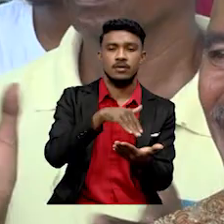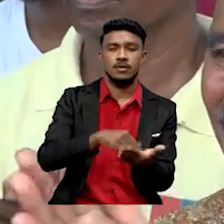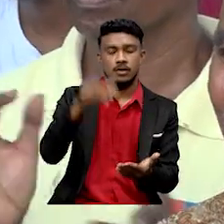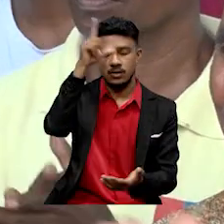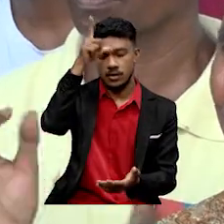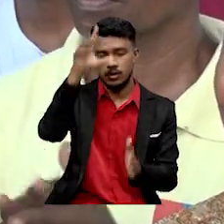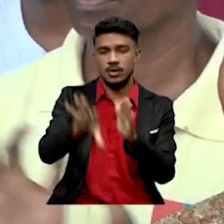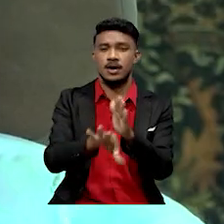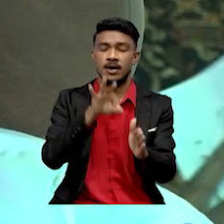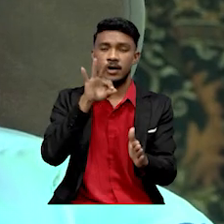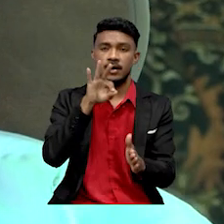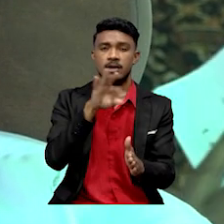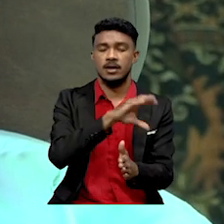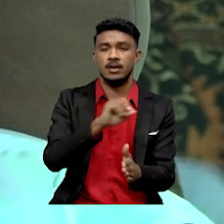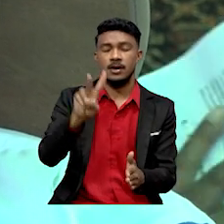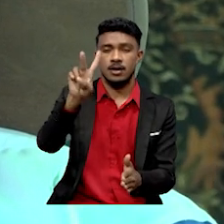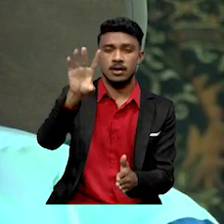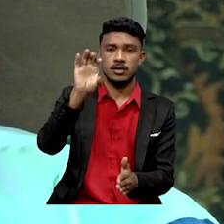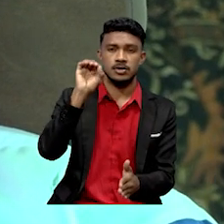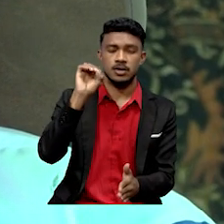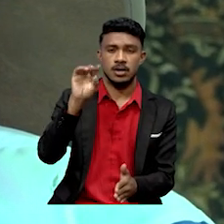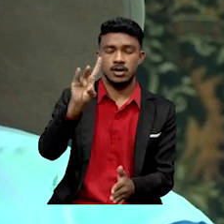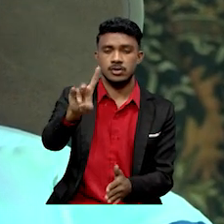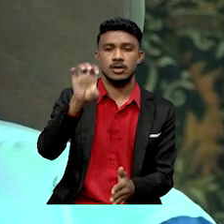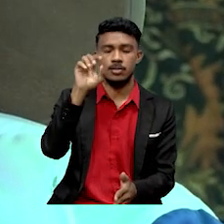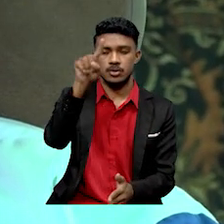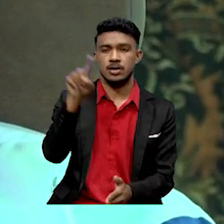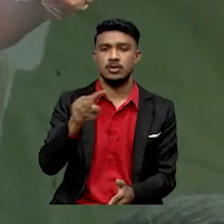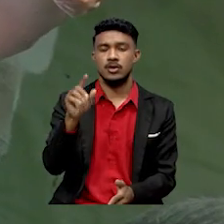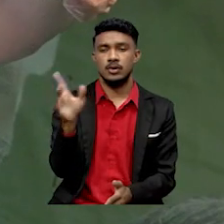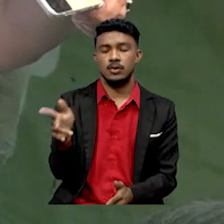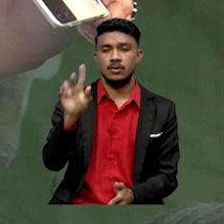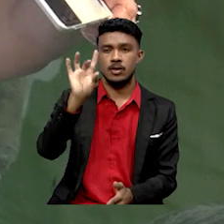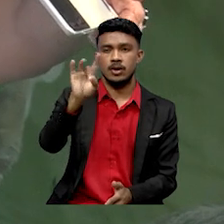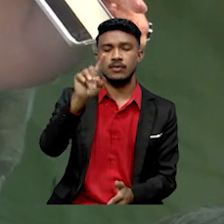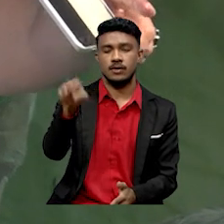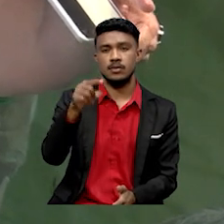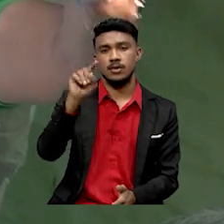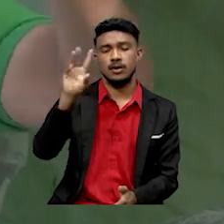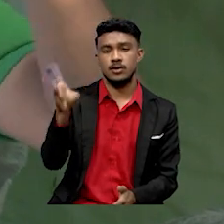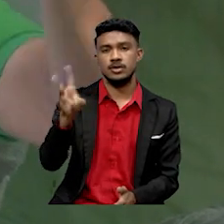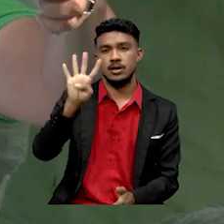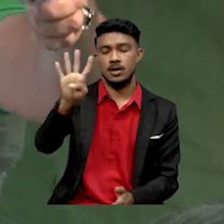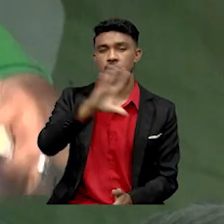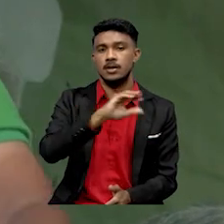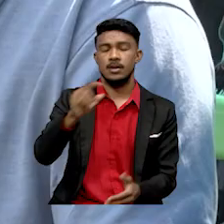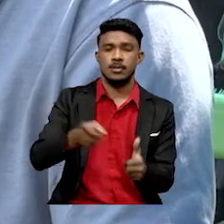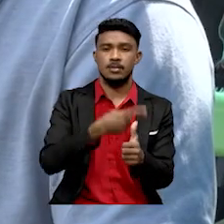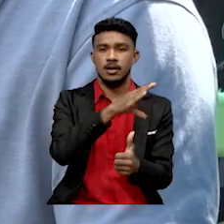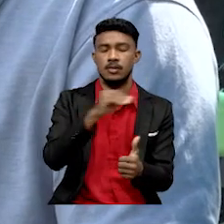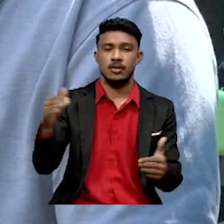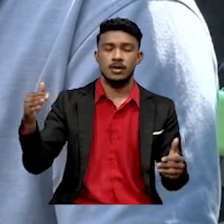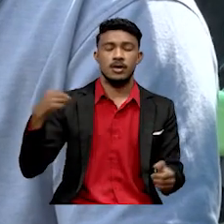votus rihun lima atau situ sanu resing walu ka pursentu sanu resing hat virgula nengu resing hat primera volta mini dialogu ne hetan